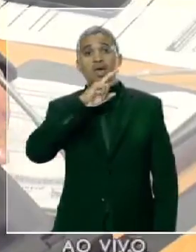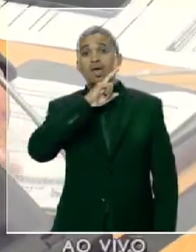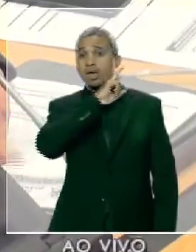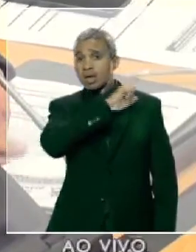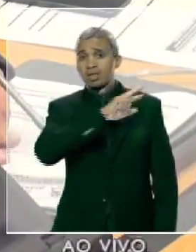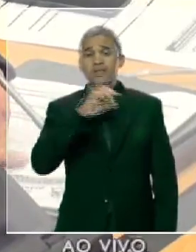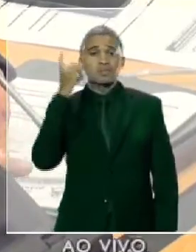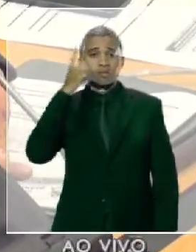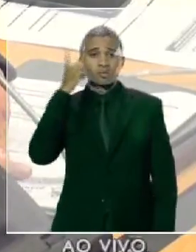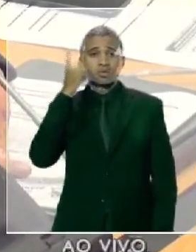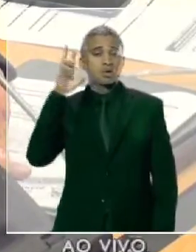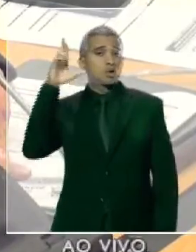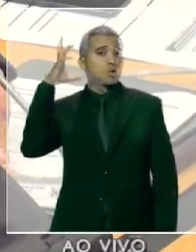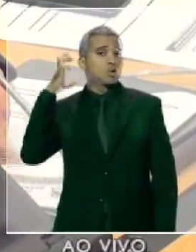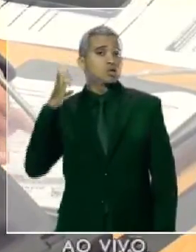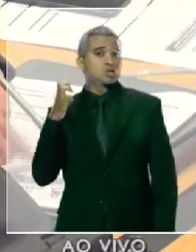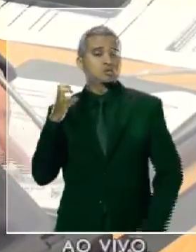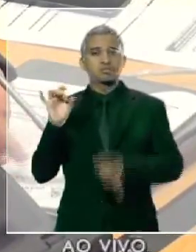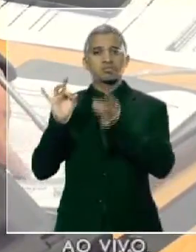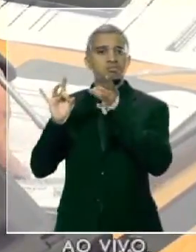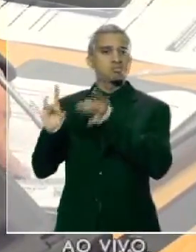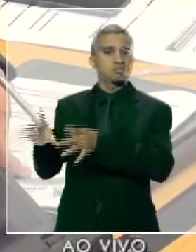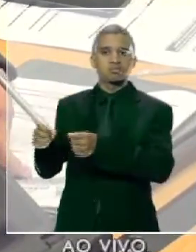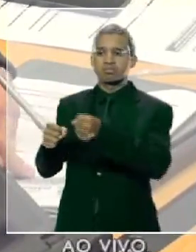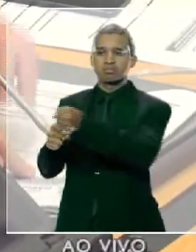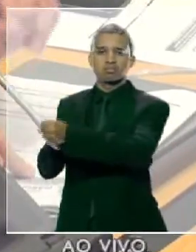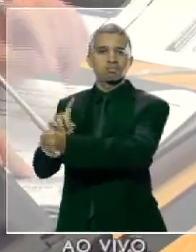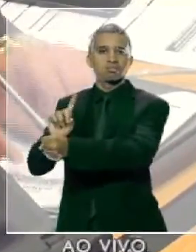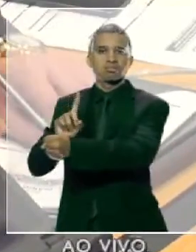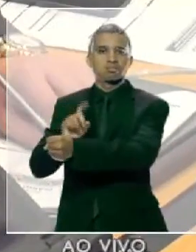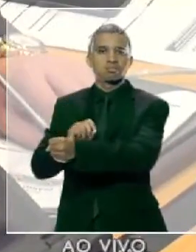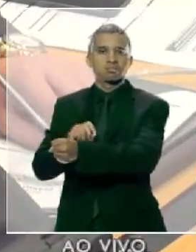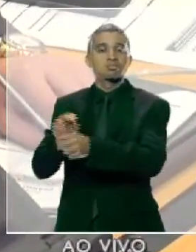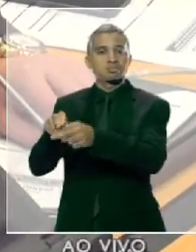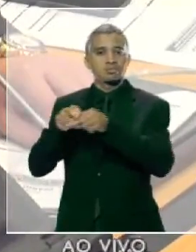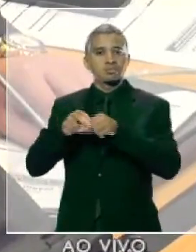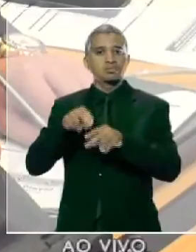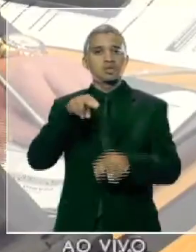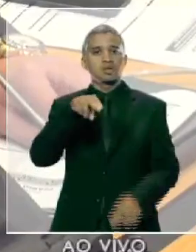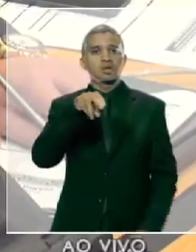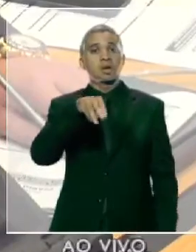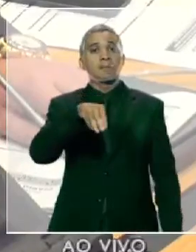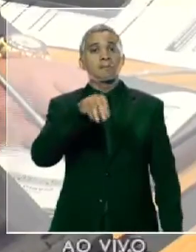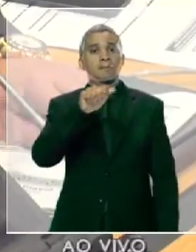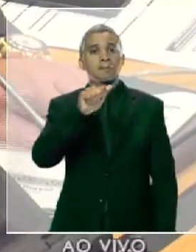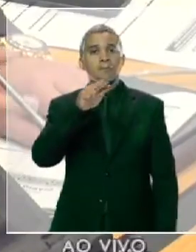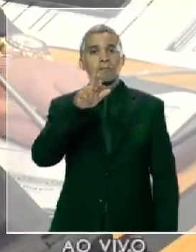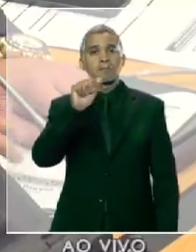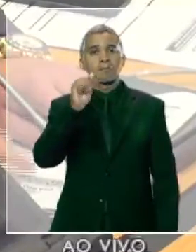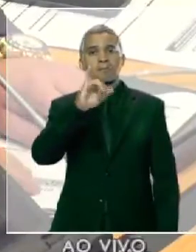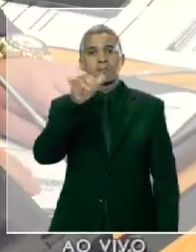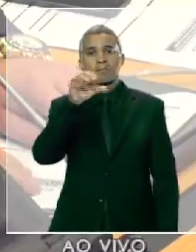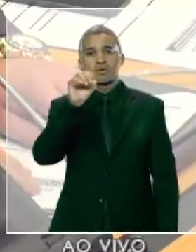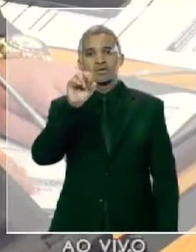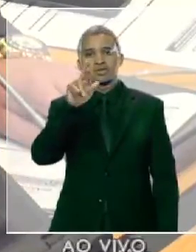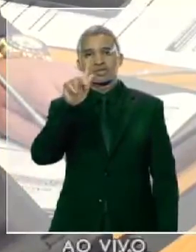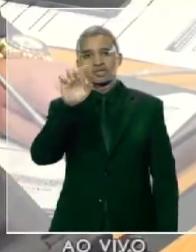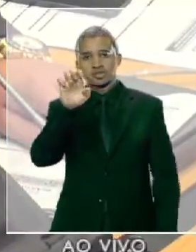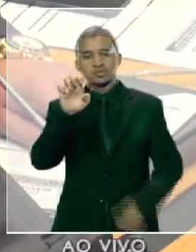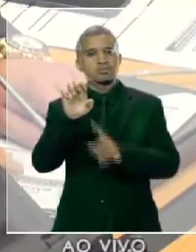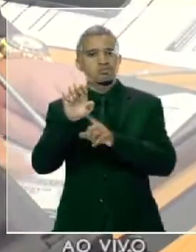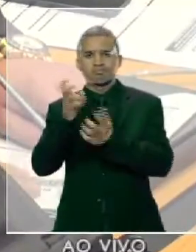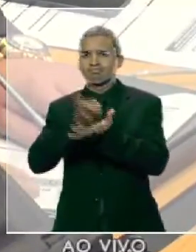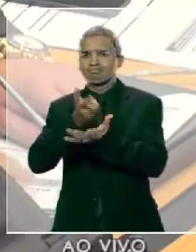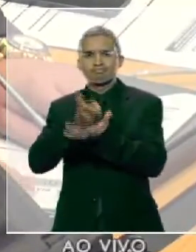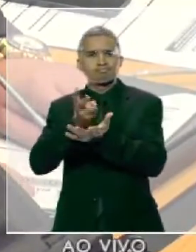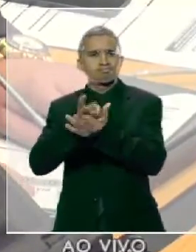ela não deixou ele falar. Então, ela, a Maura Jorge, isso já é comum dela, ela acha que é dona da cidade, então não